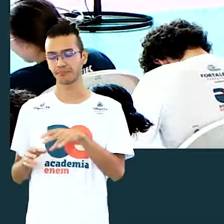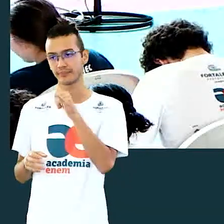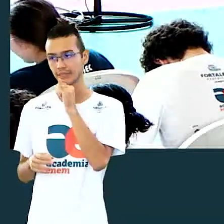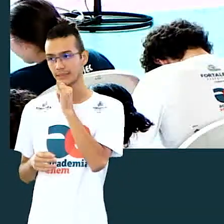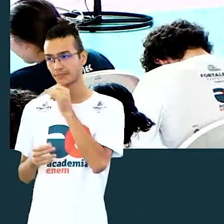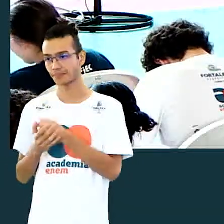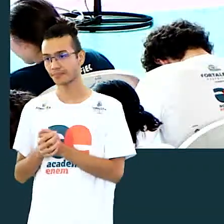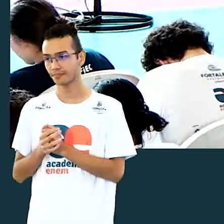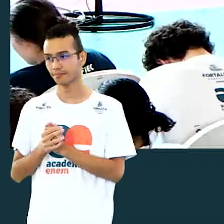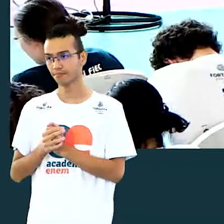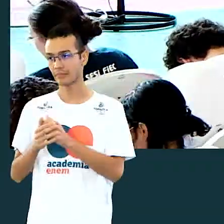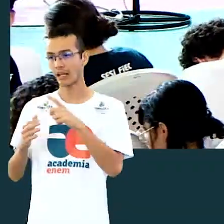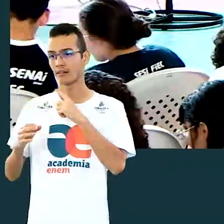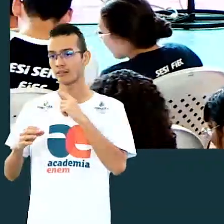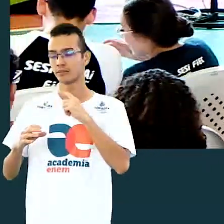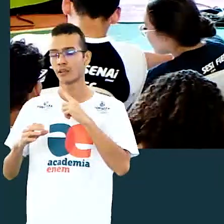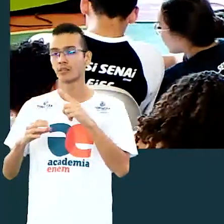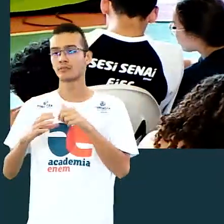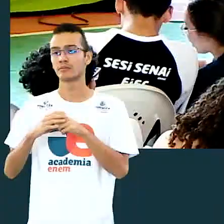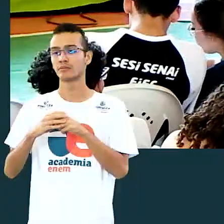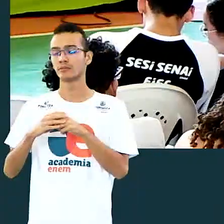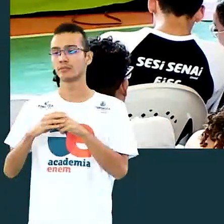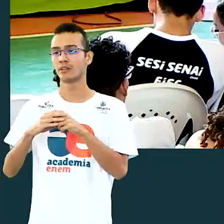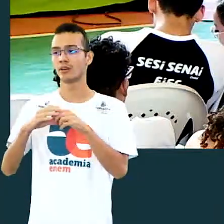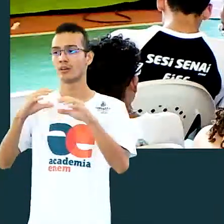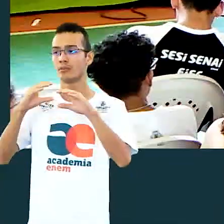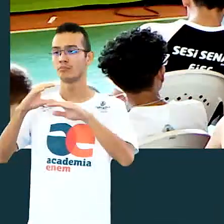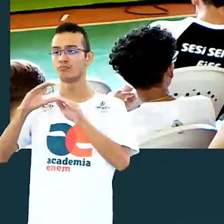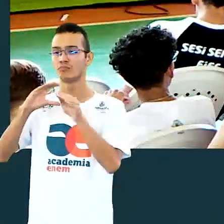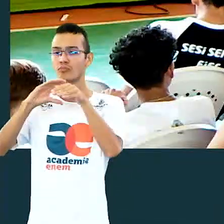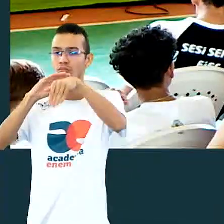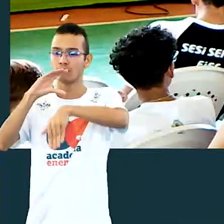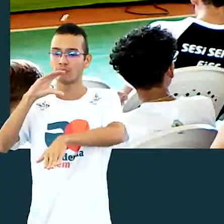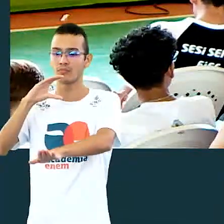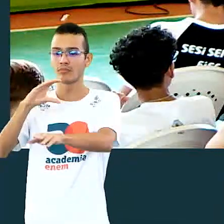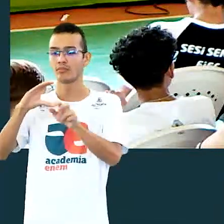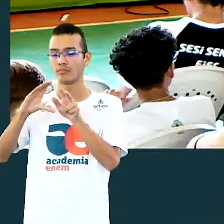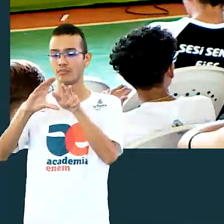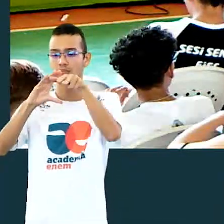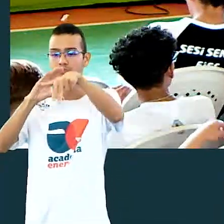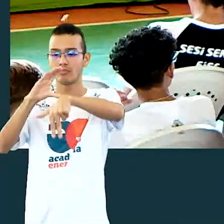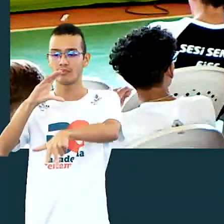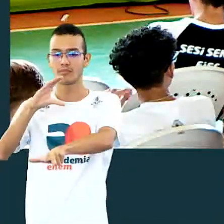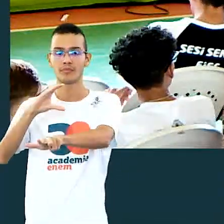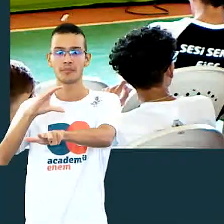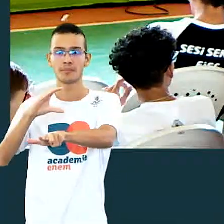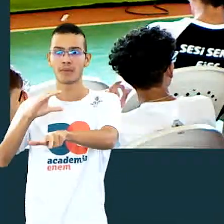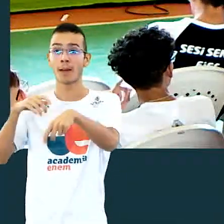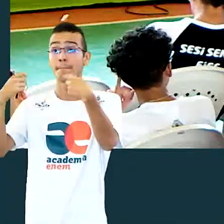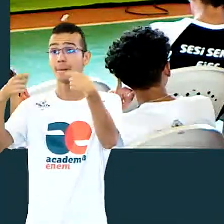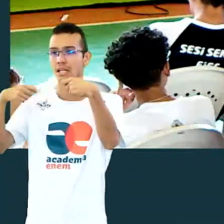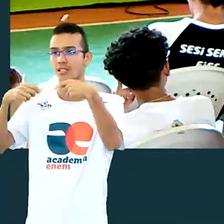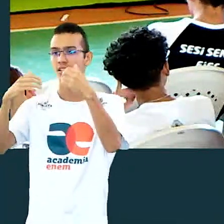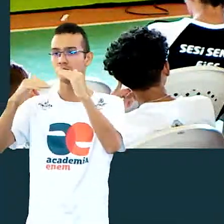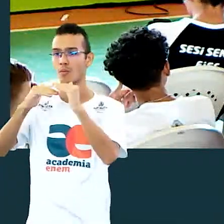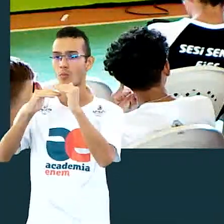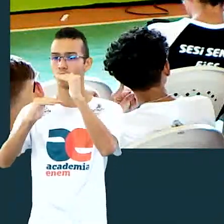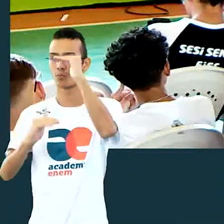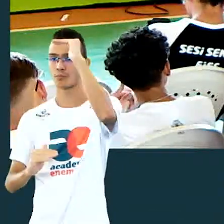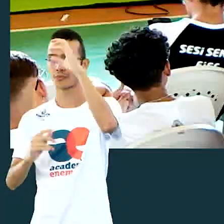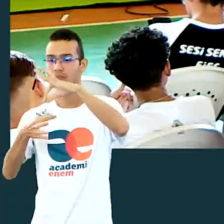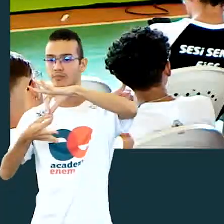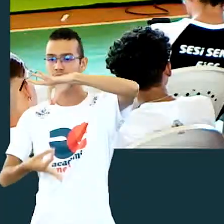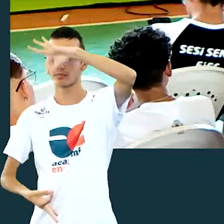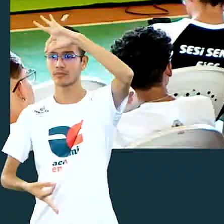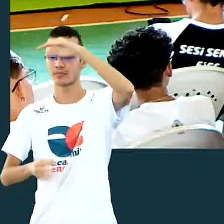Manuele. Para a Manuele poder descer o tobogã, teve que existir uma diferença de altura. Então nós tivemos